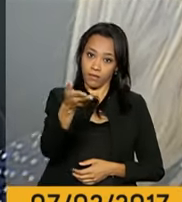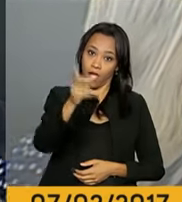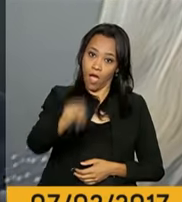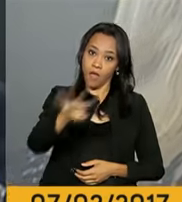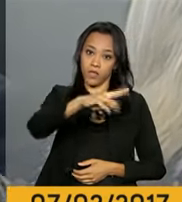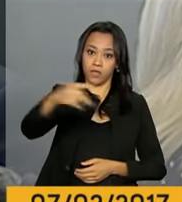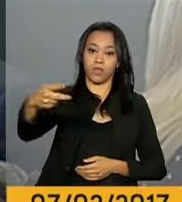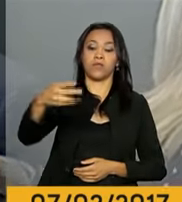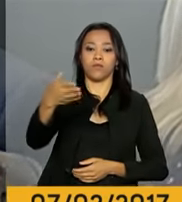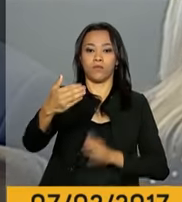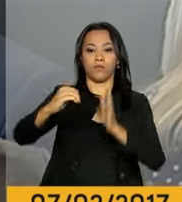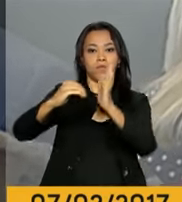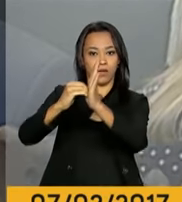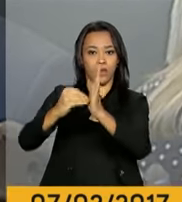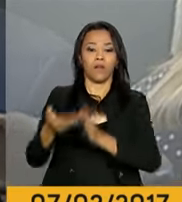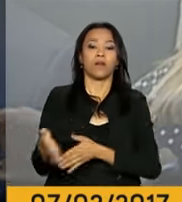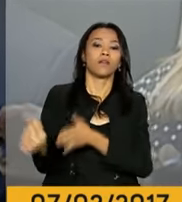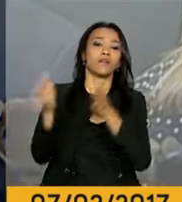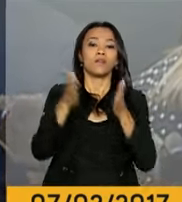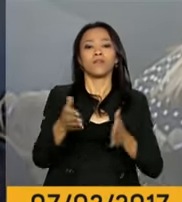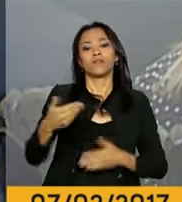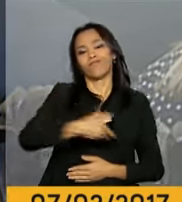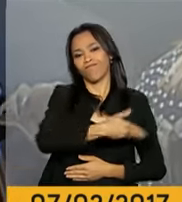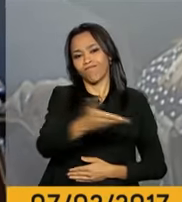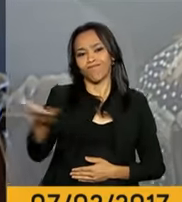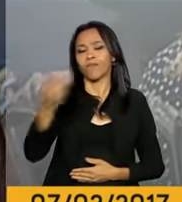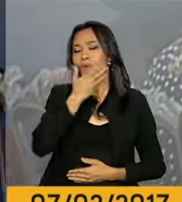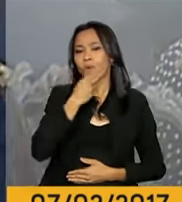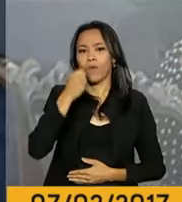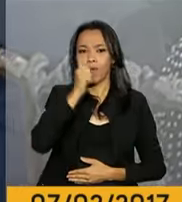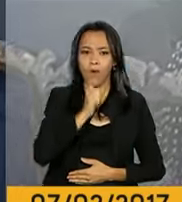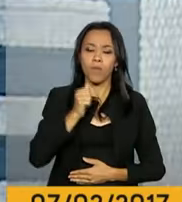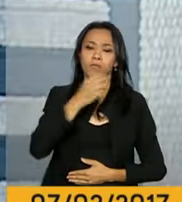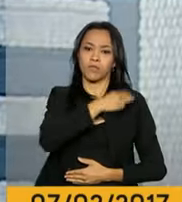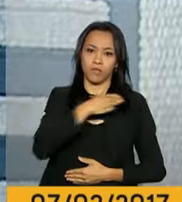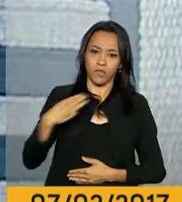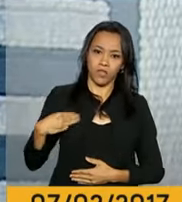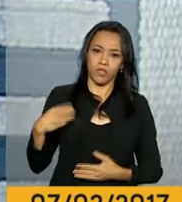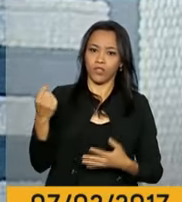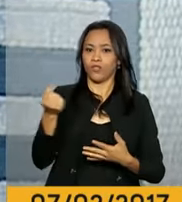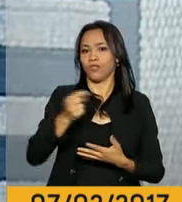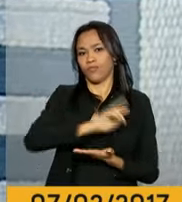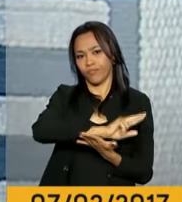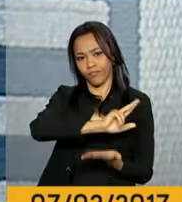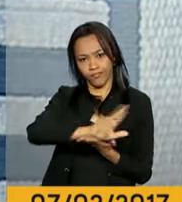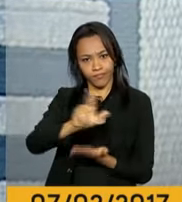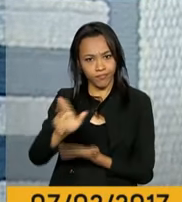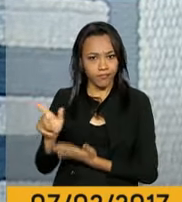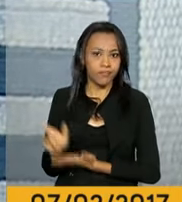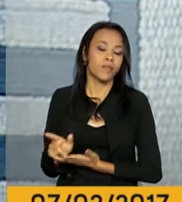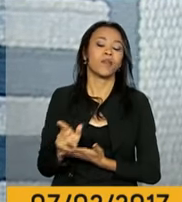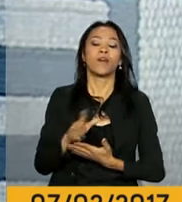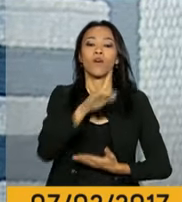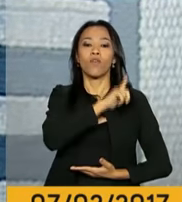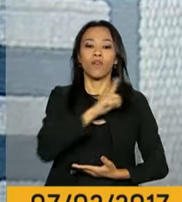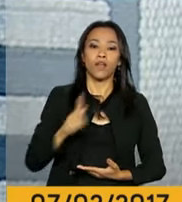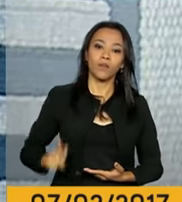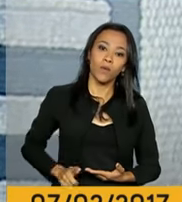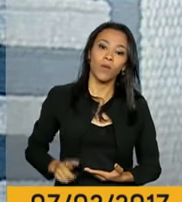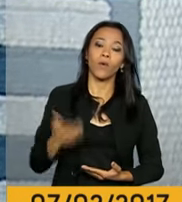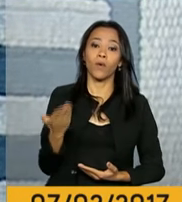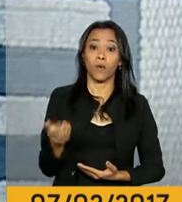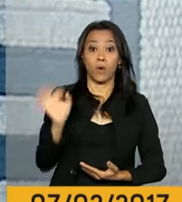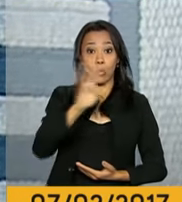federal as senhoras e senhores ministros de estado governadores aliás Presidente